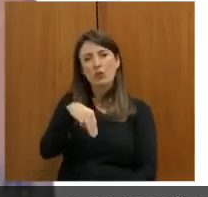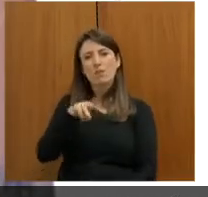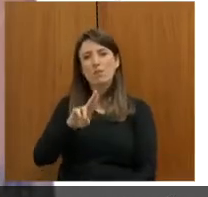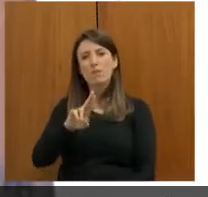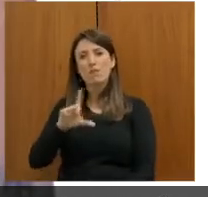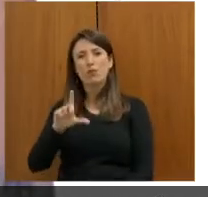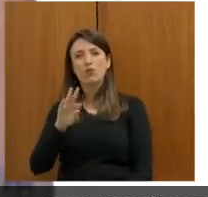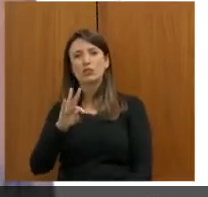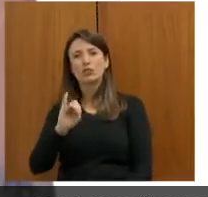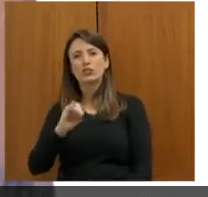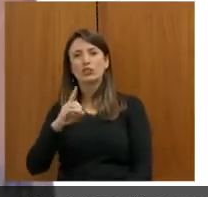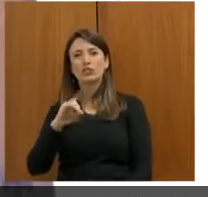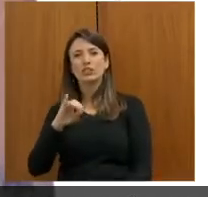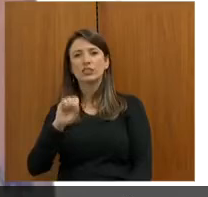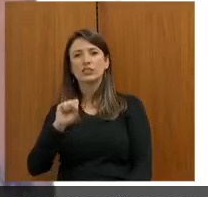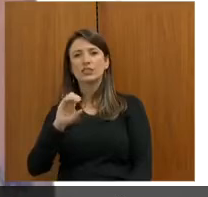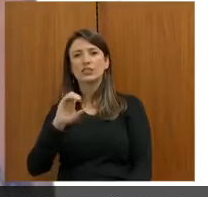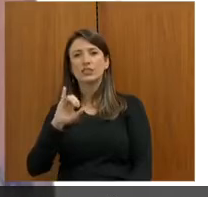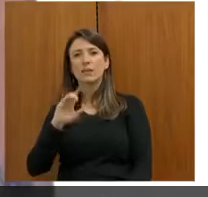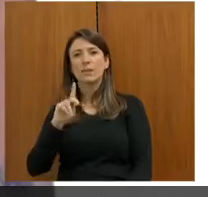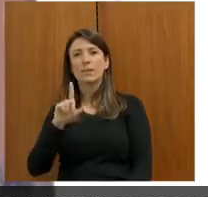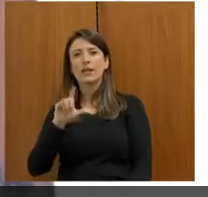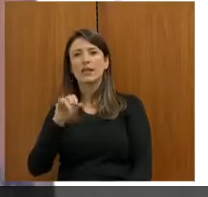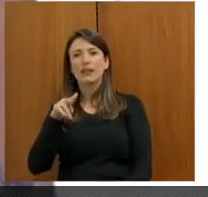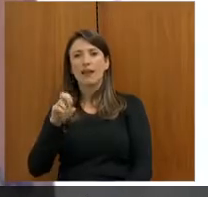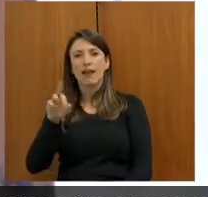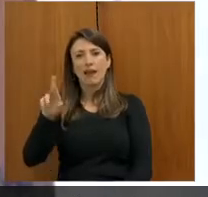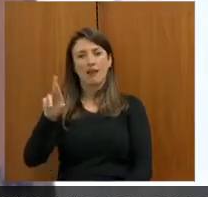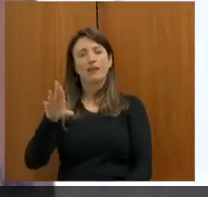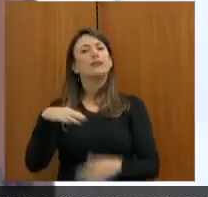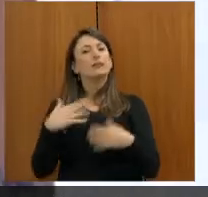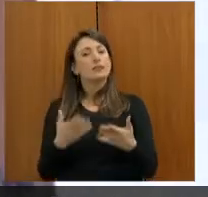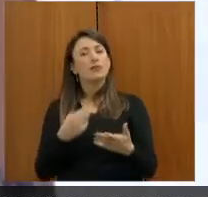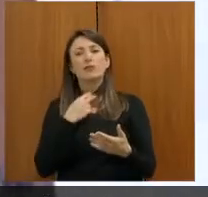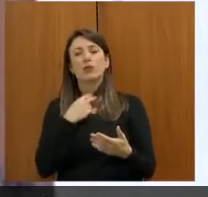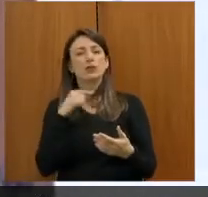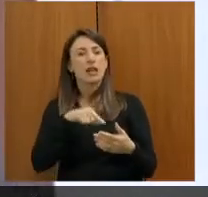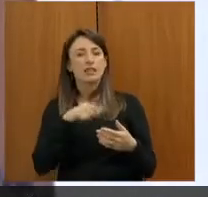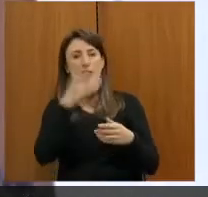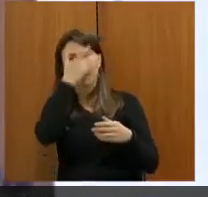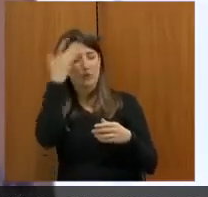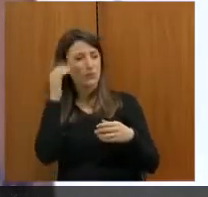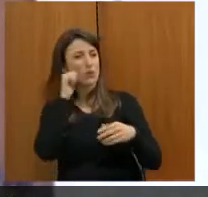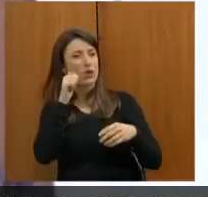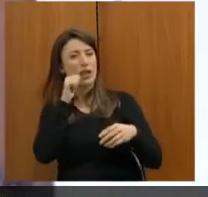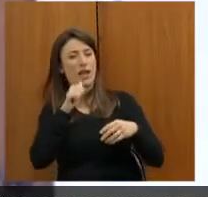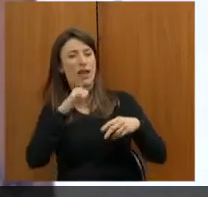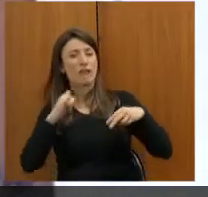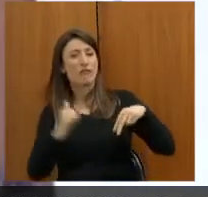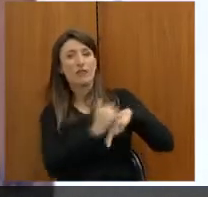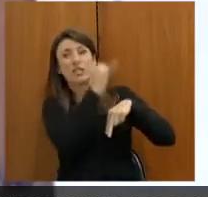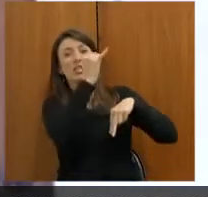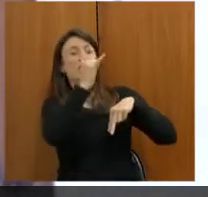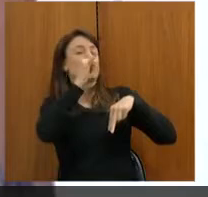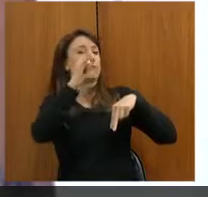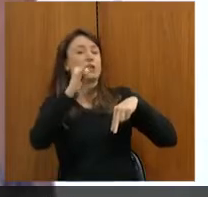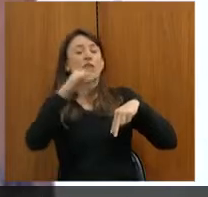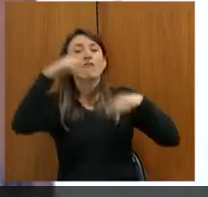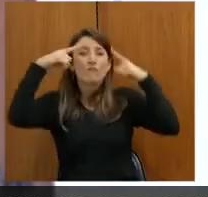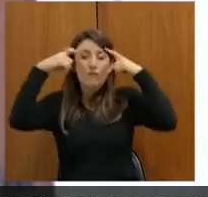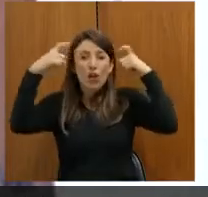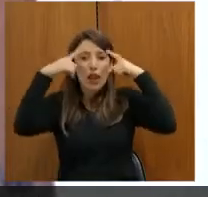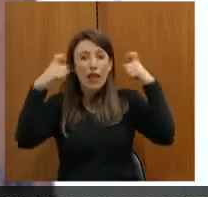preciso que a gente não é não coloque a mulher vítima de violência na assistência social a gente sabe o tanto que isso é